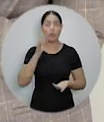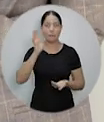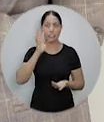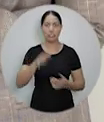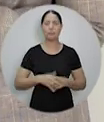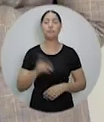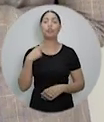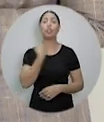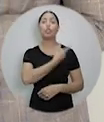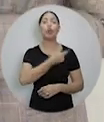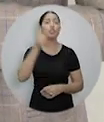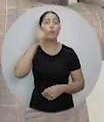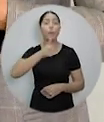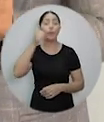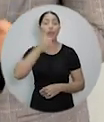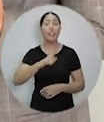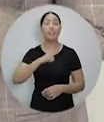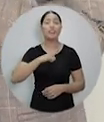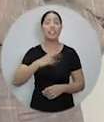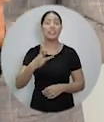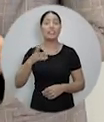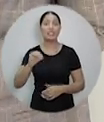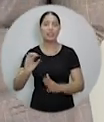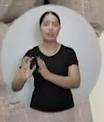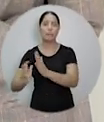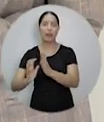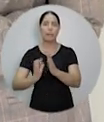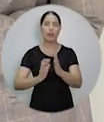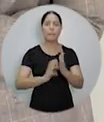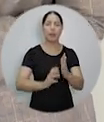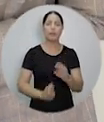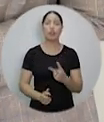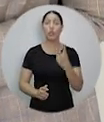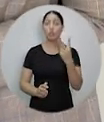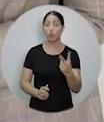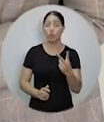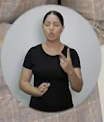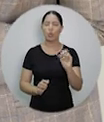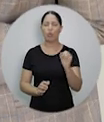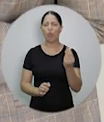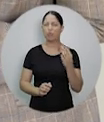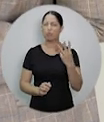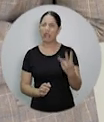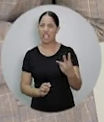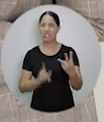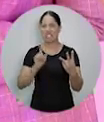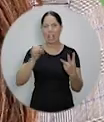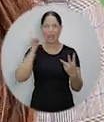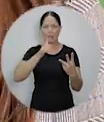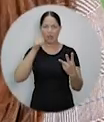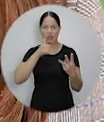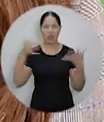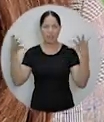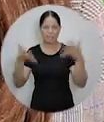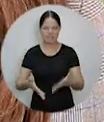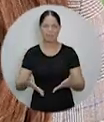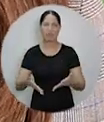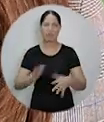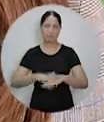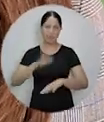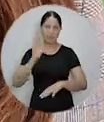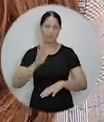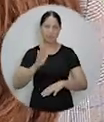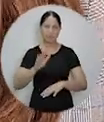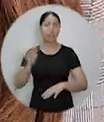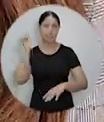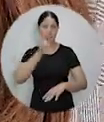dos partidos políticos. Nós temos mais de 30 partidos políticos. 2 ou 3 são presididos por mulheres. 2 ou 3 as mulheres